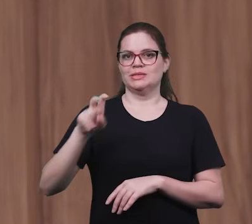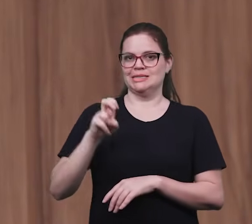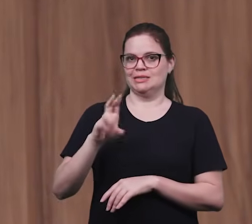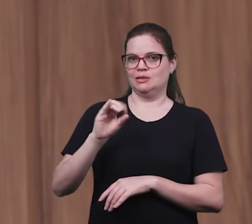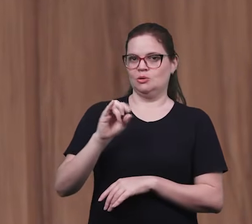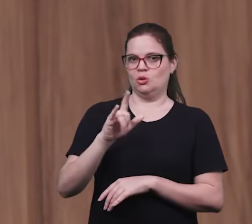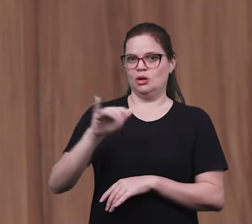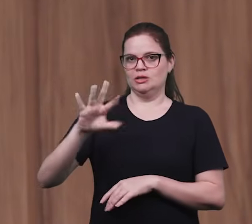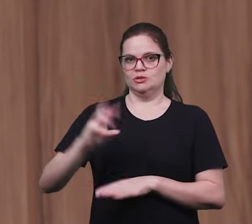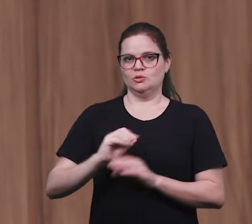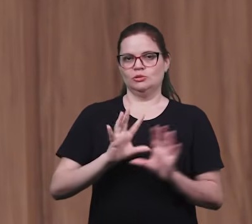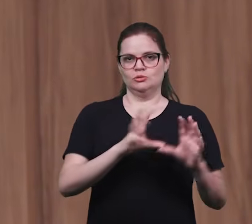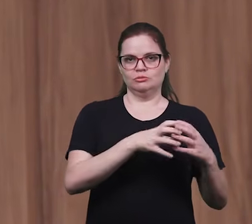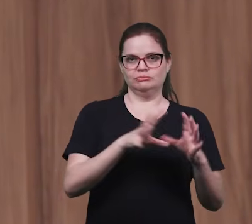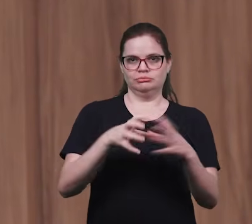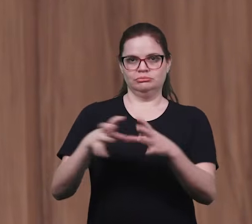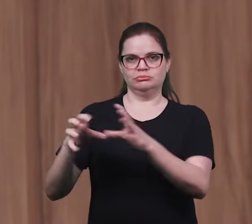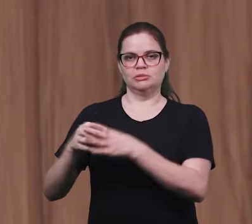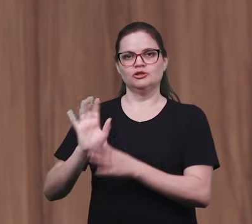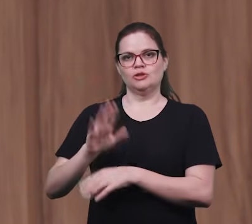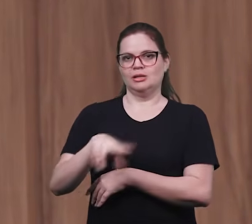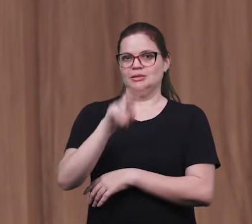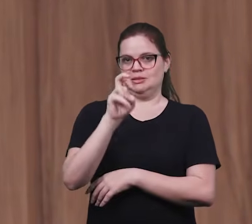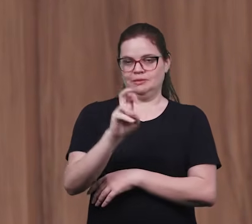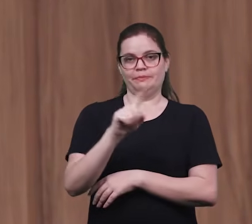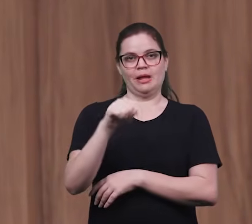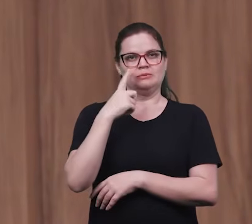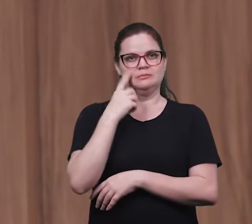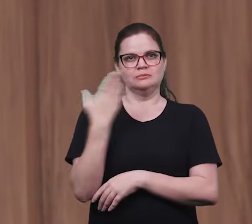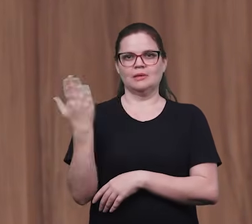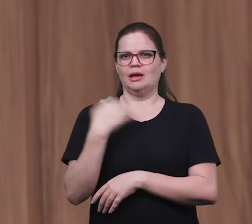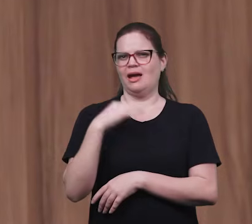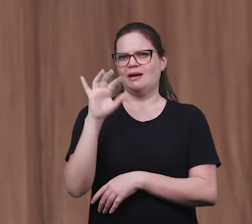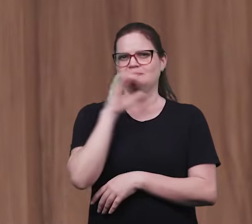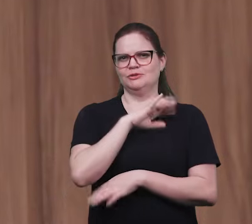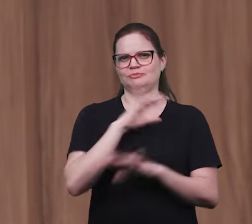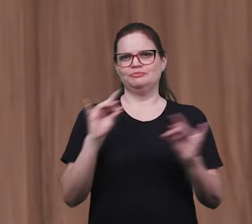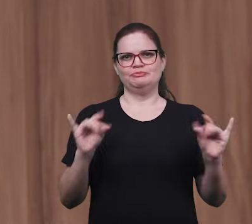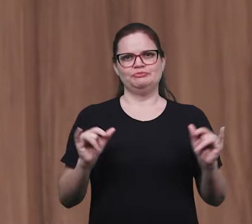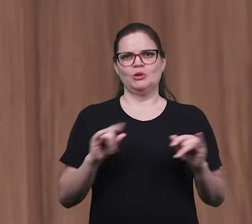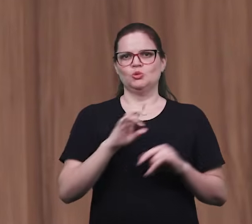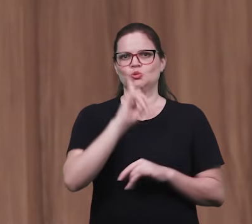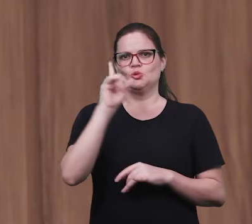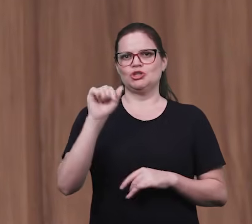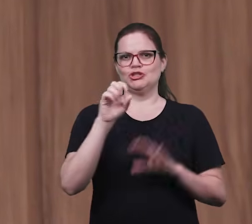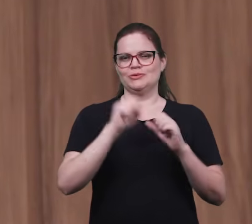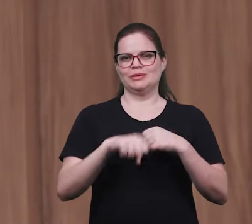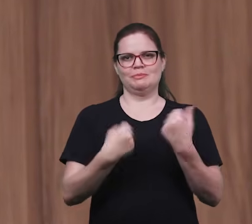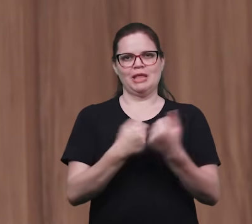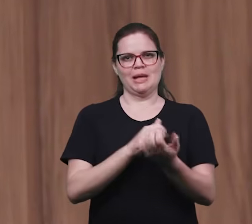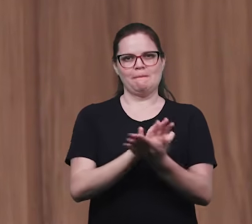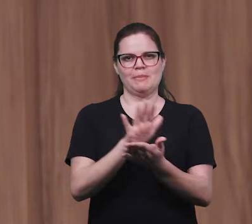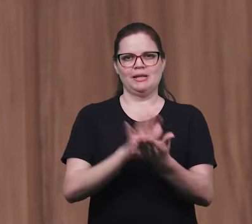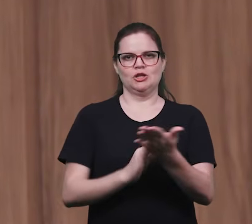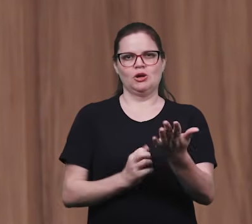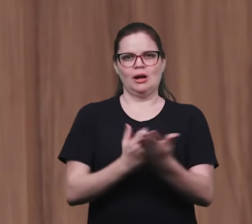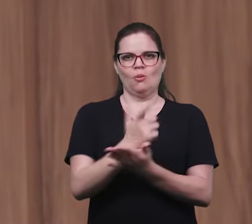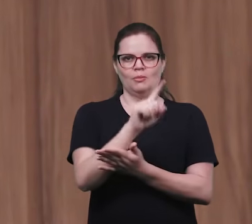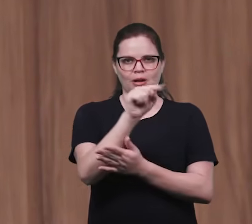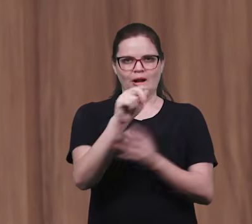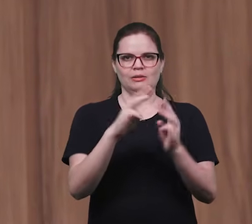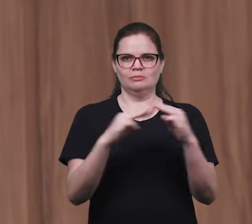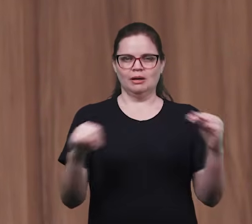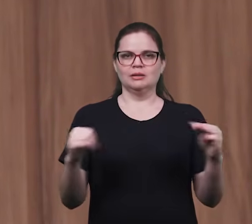coleções. 5 coleções que já foram feitas e as edições acabam bem rapidinho nos dias de seminário. Então tem uma equipe